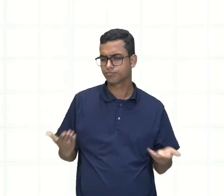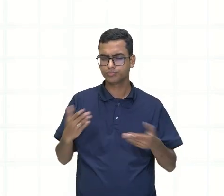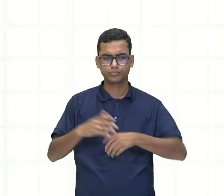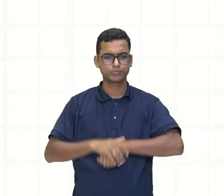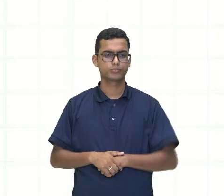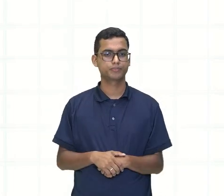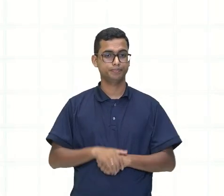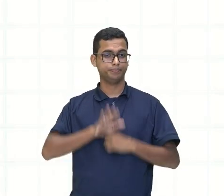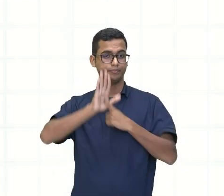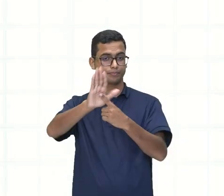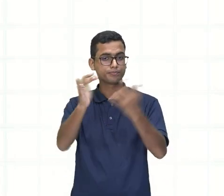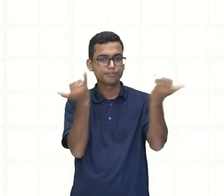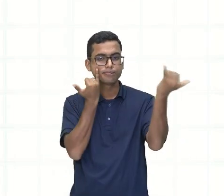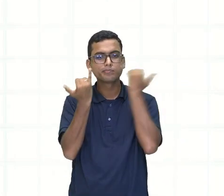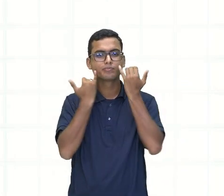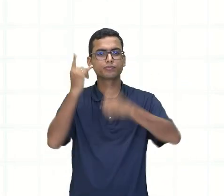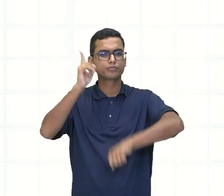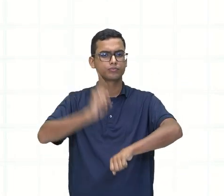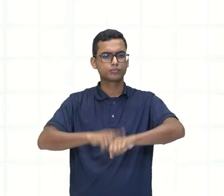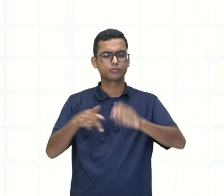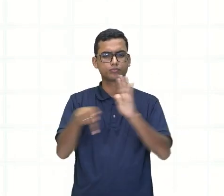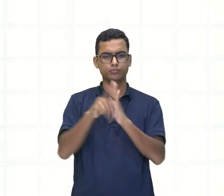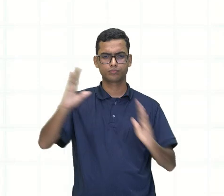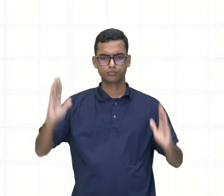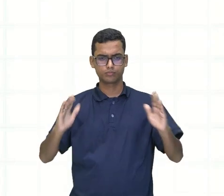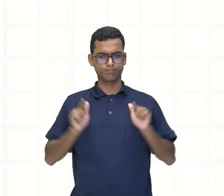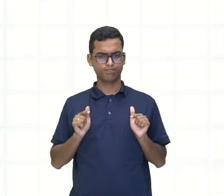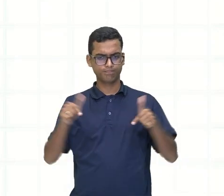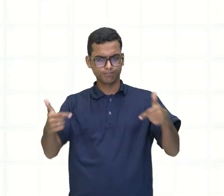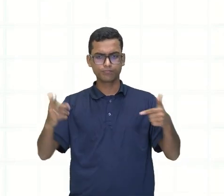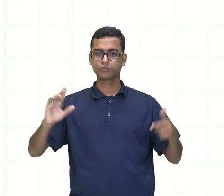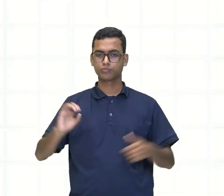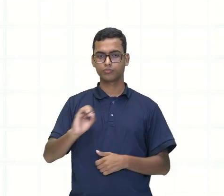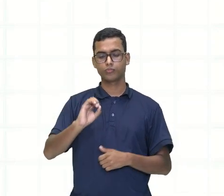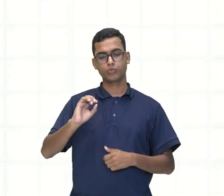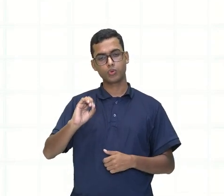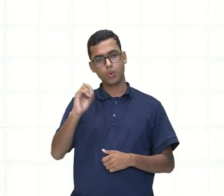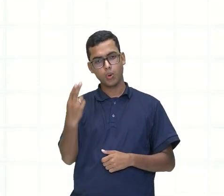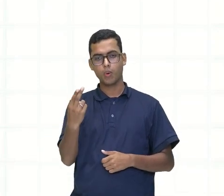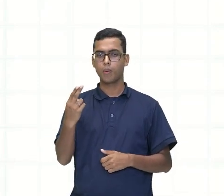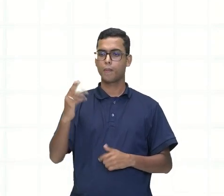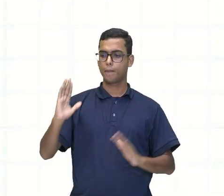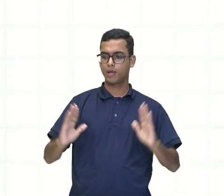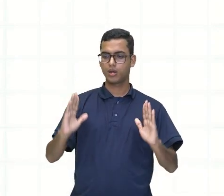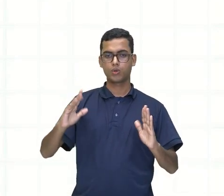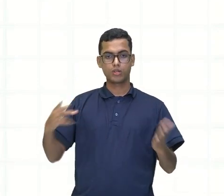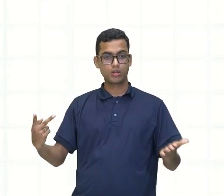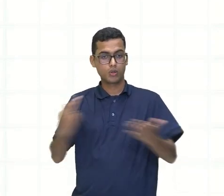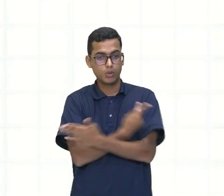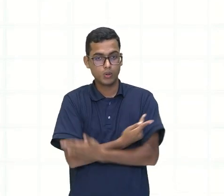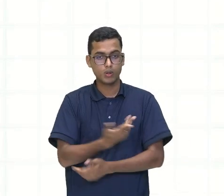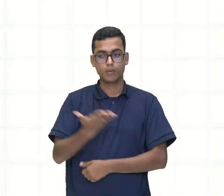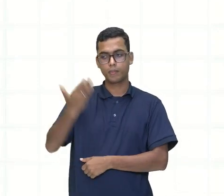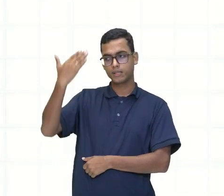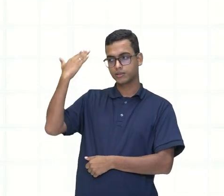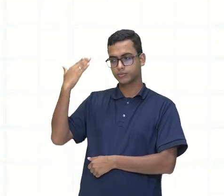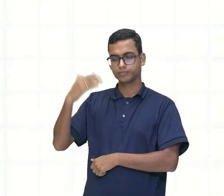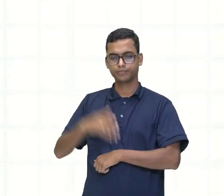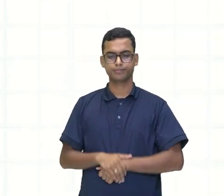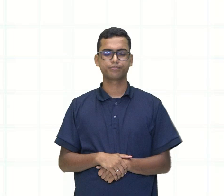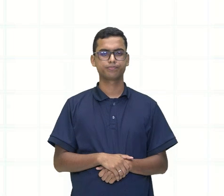a informação do momento ou do período em que as ações